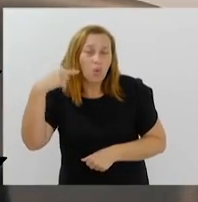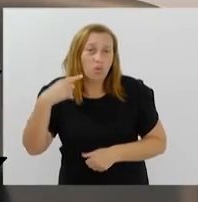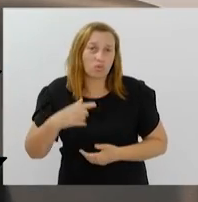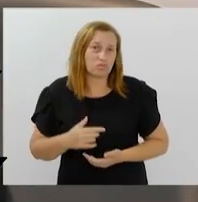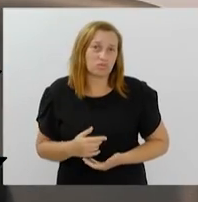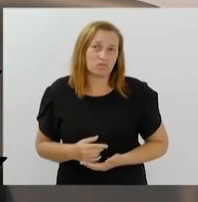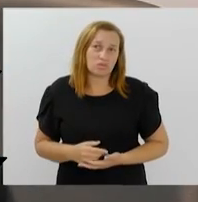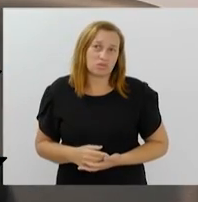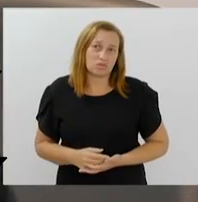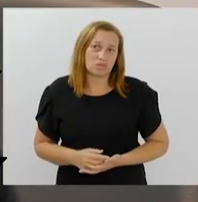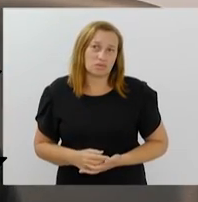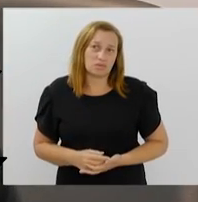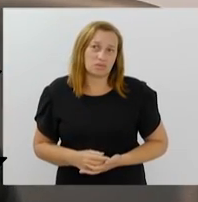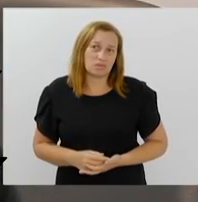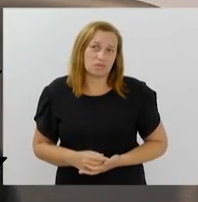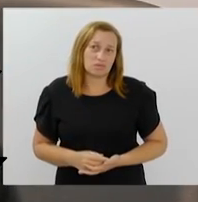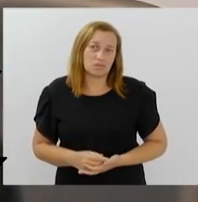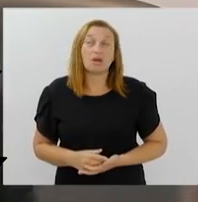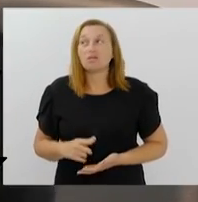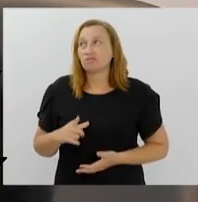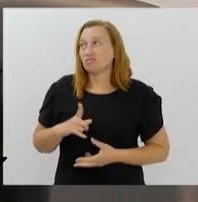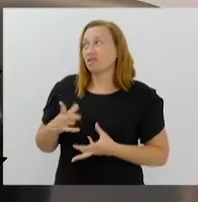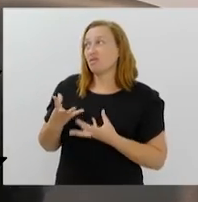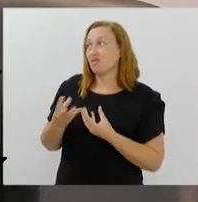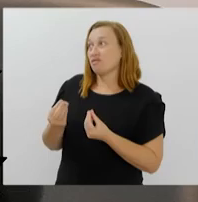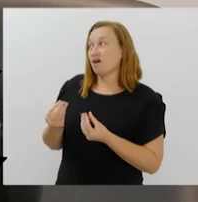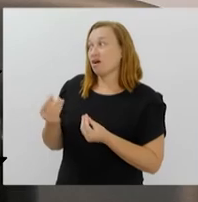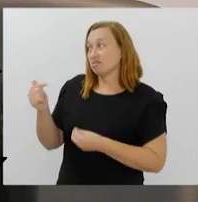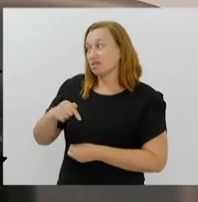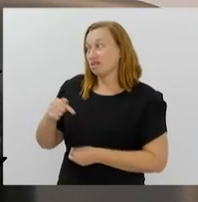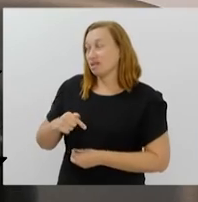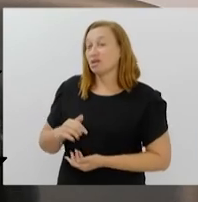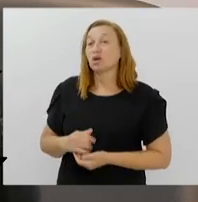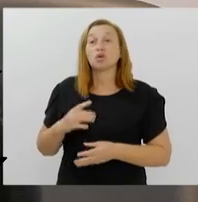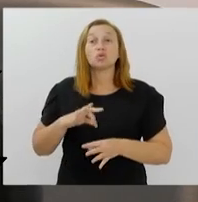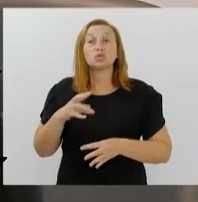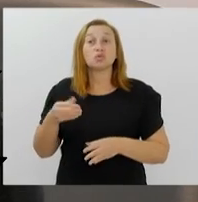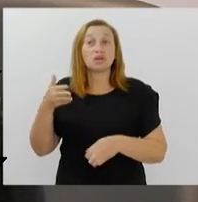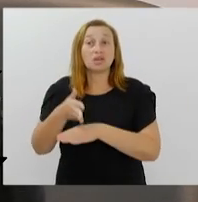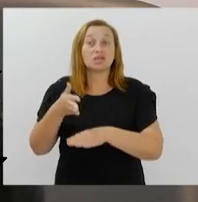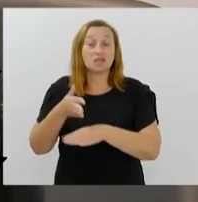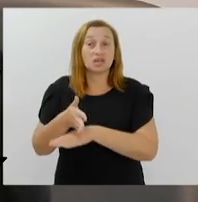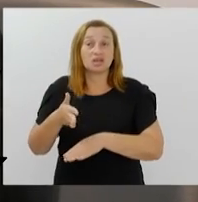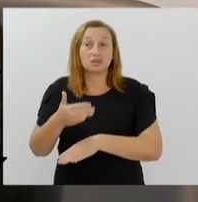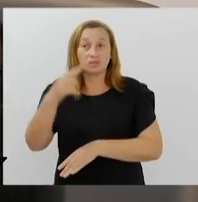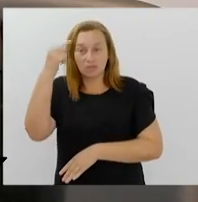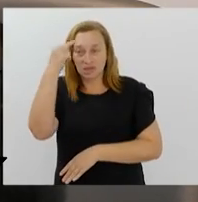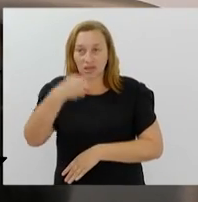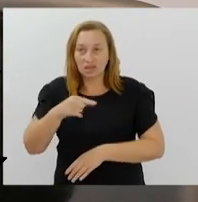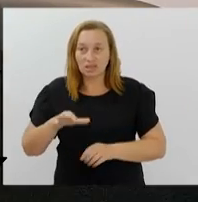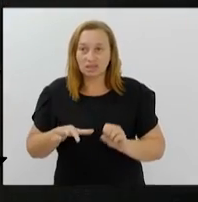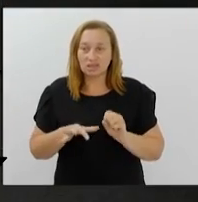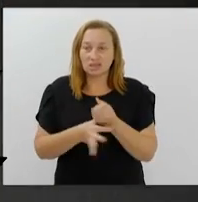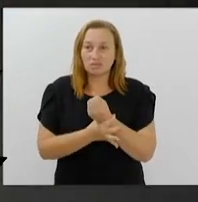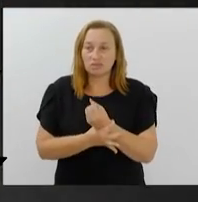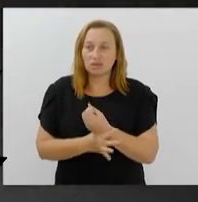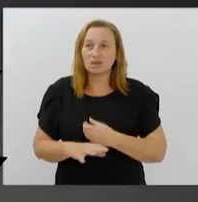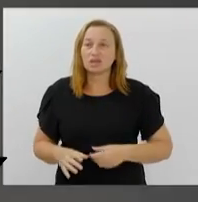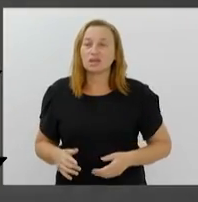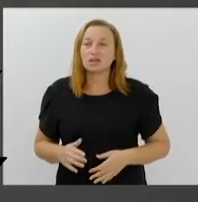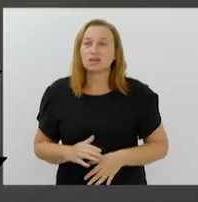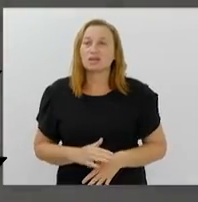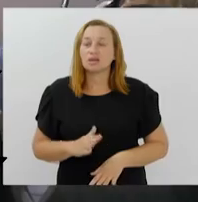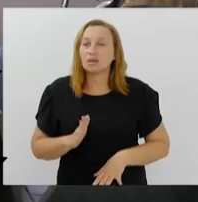psicopata tá cheio por aí viu tia J é louco maluco tudo entrando com mandado de segurança para barrar nosso trabalho aqui tem mais do que